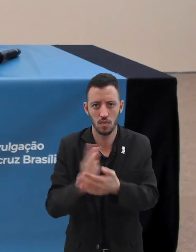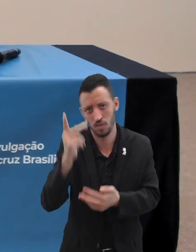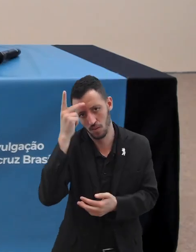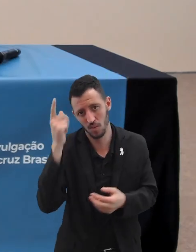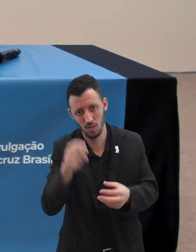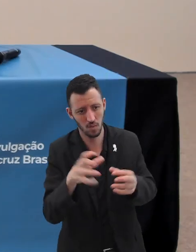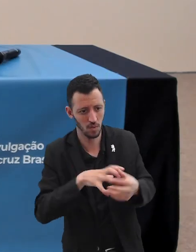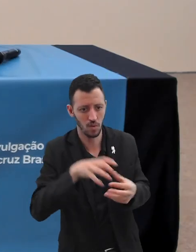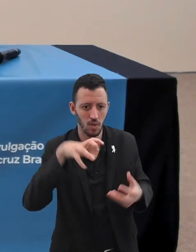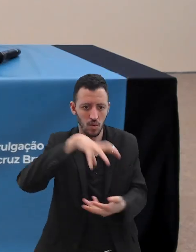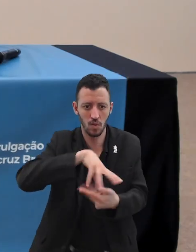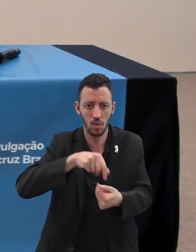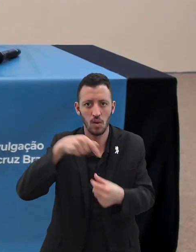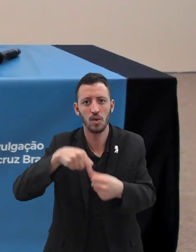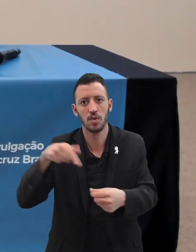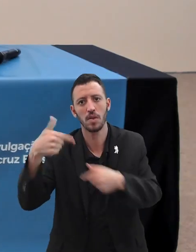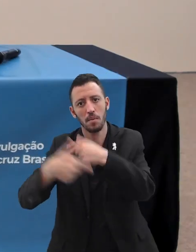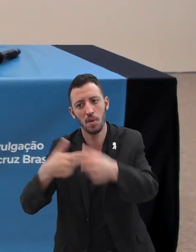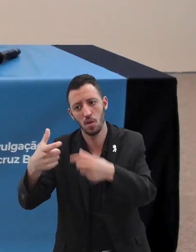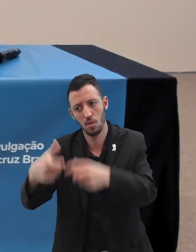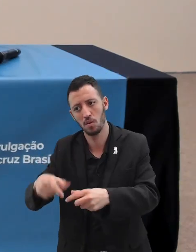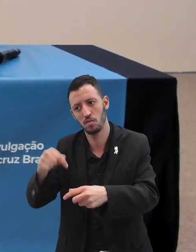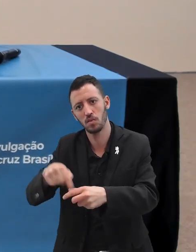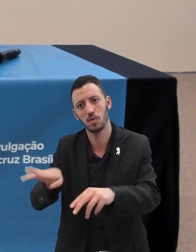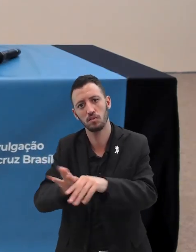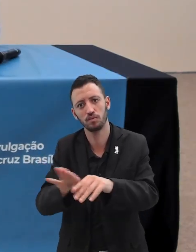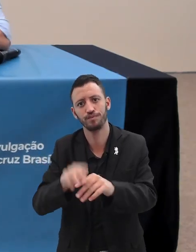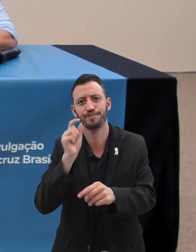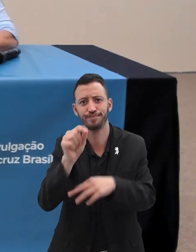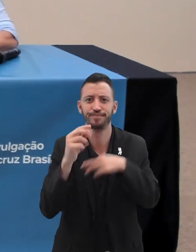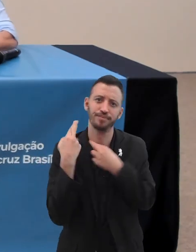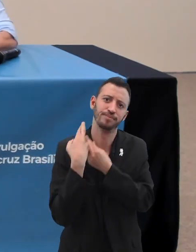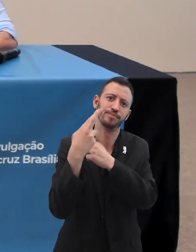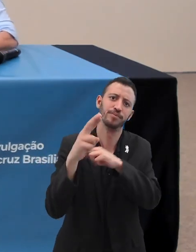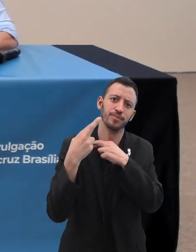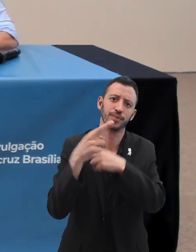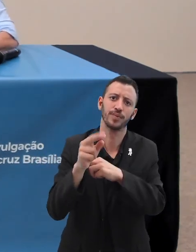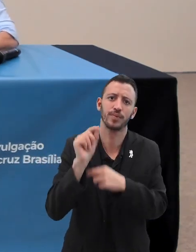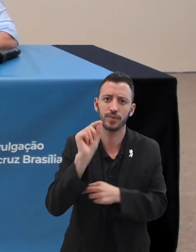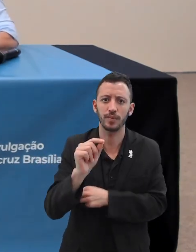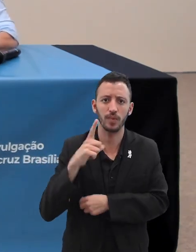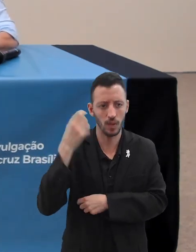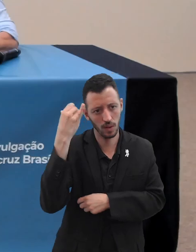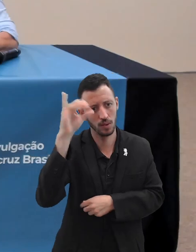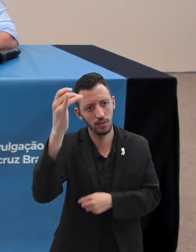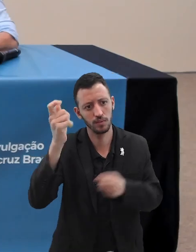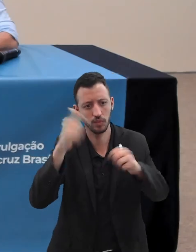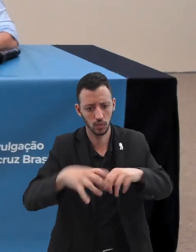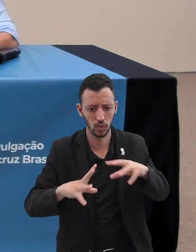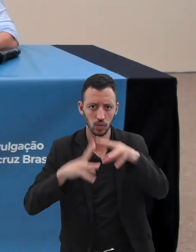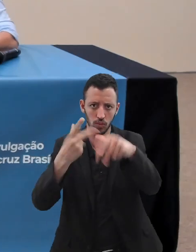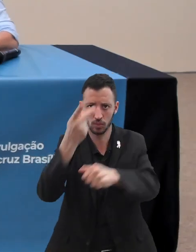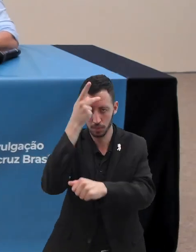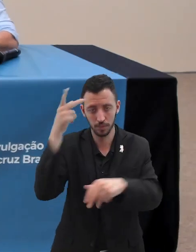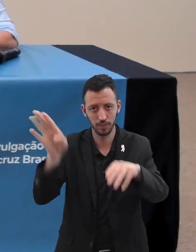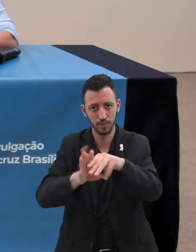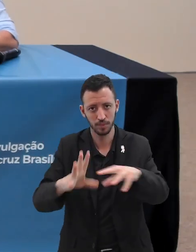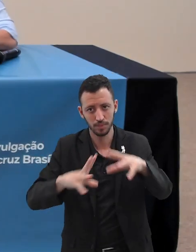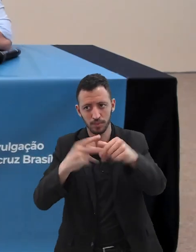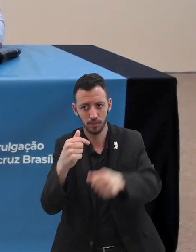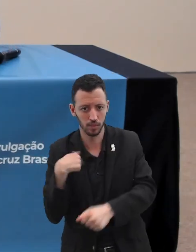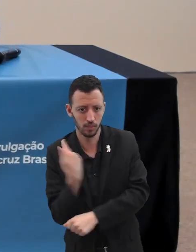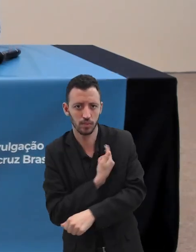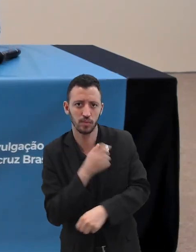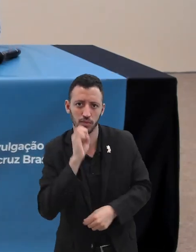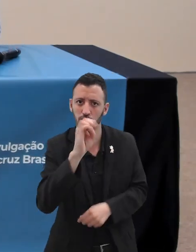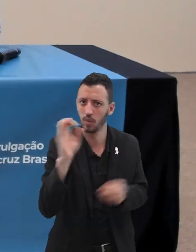pensar global, mas agir local. Agir local na perspectiva de que a ciência é para todos. A ciência é para todos